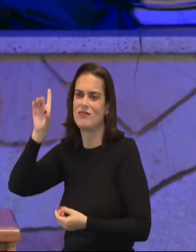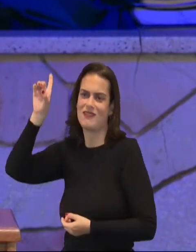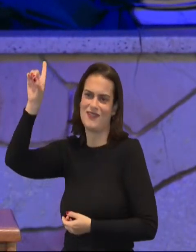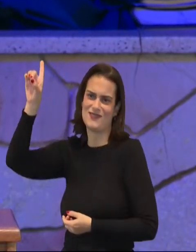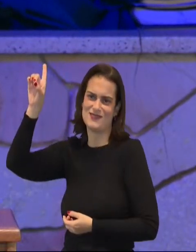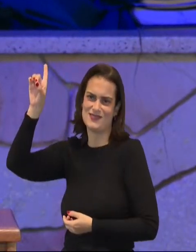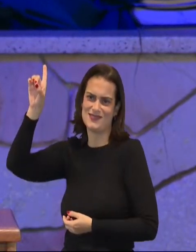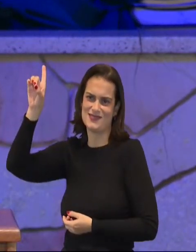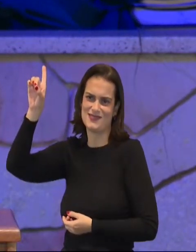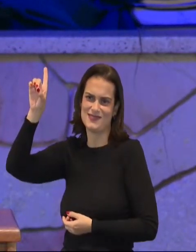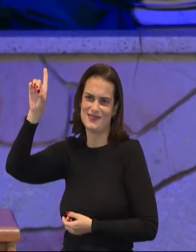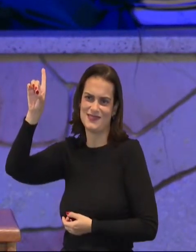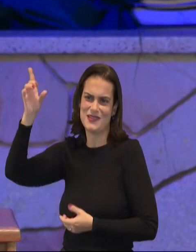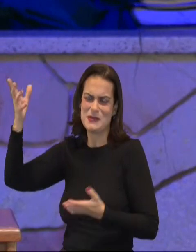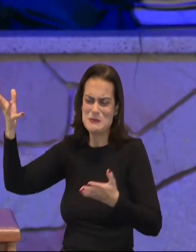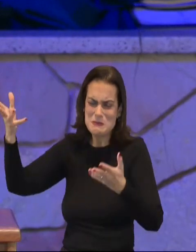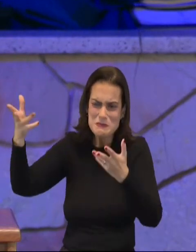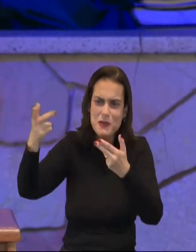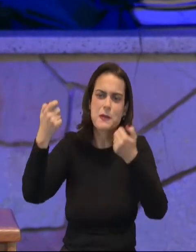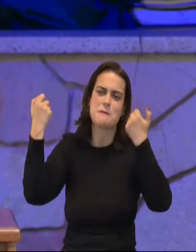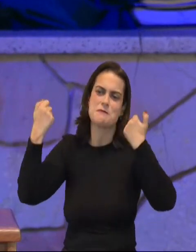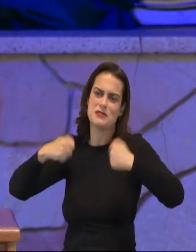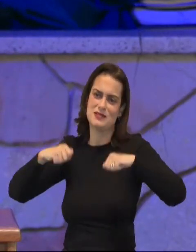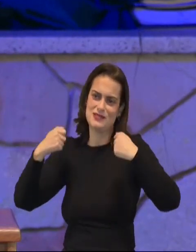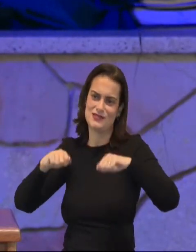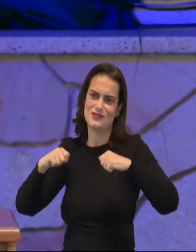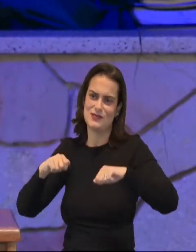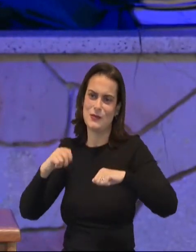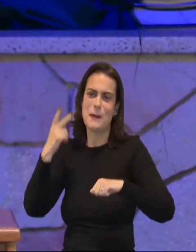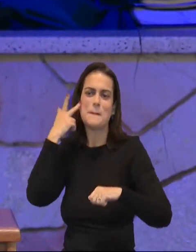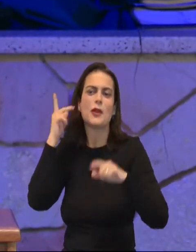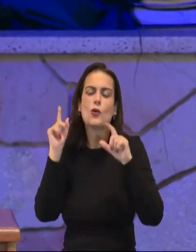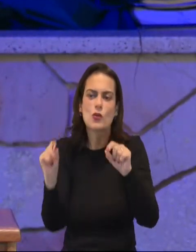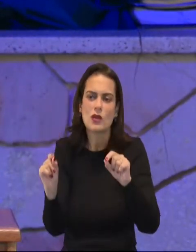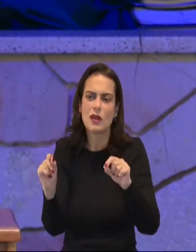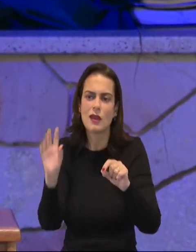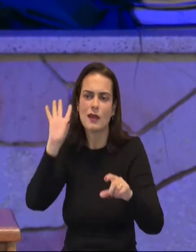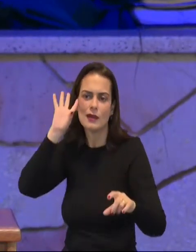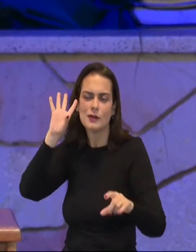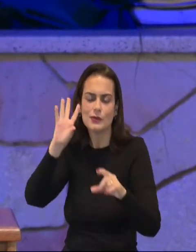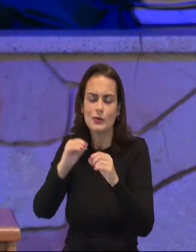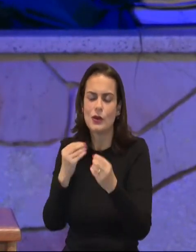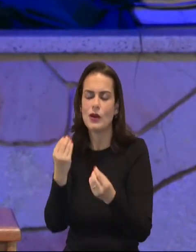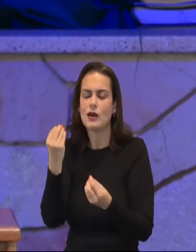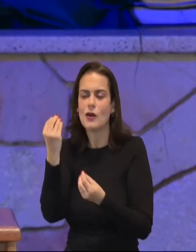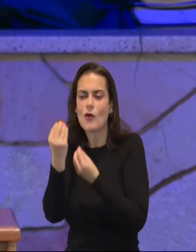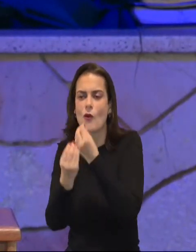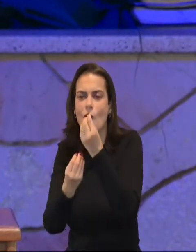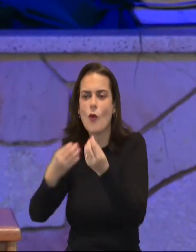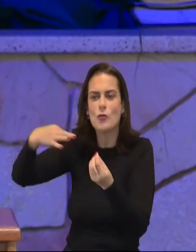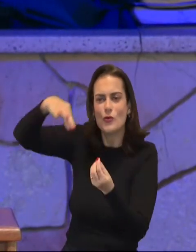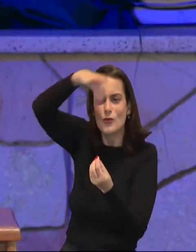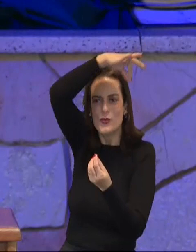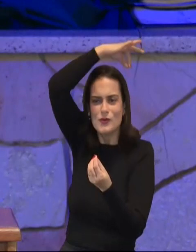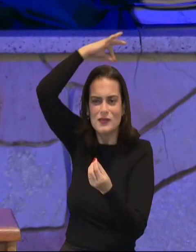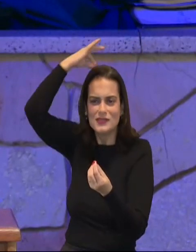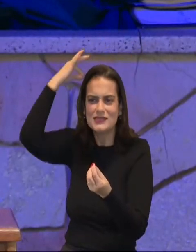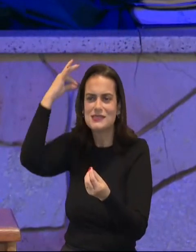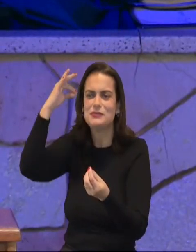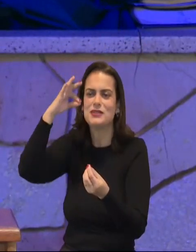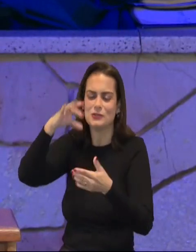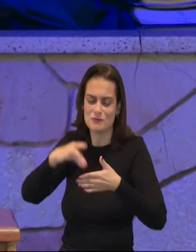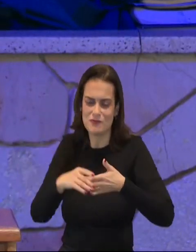fora suficiente e necessária para que eles entendessem a ação do Espírito em suas vidas,